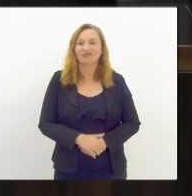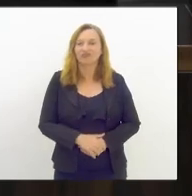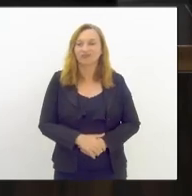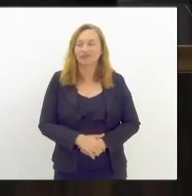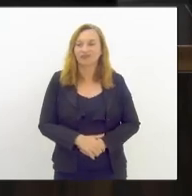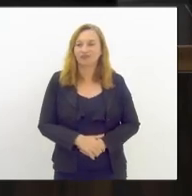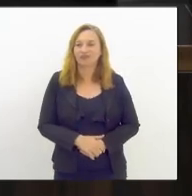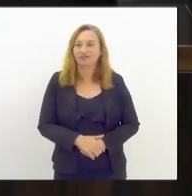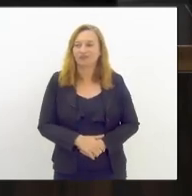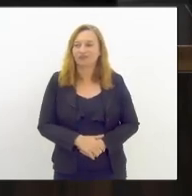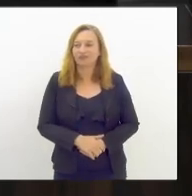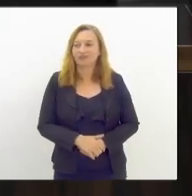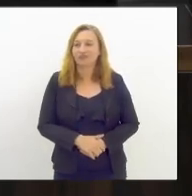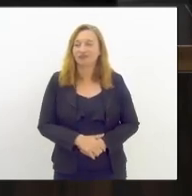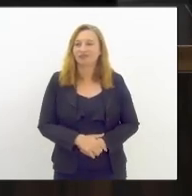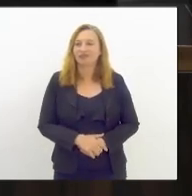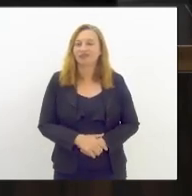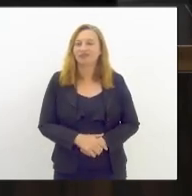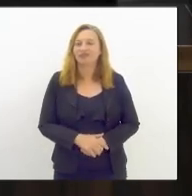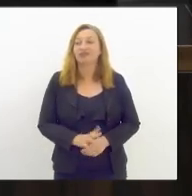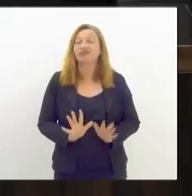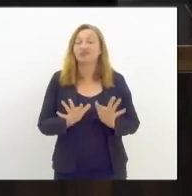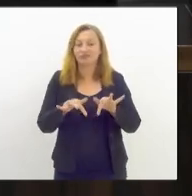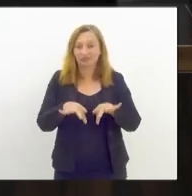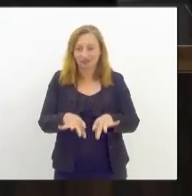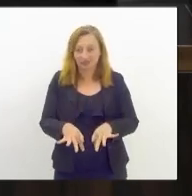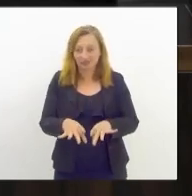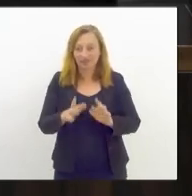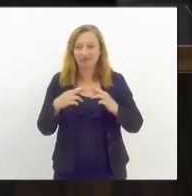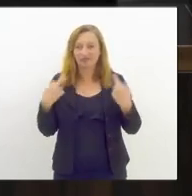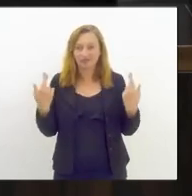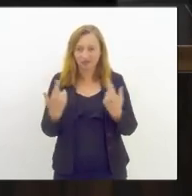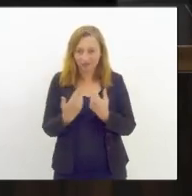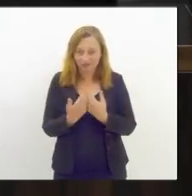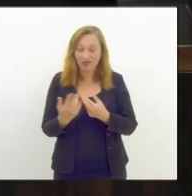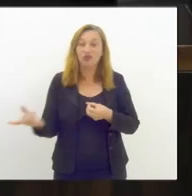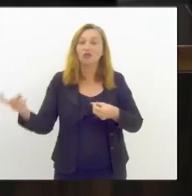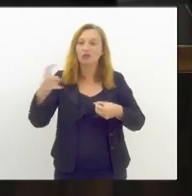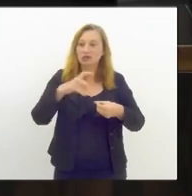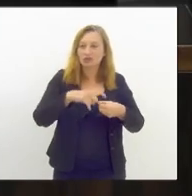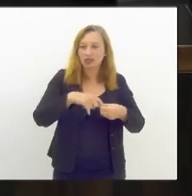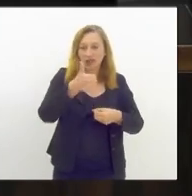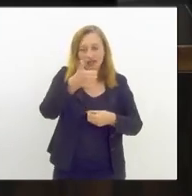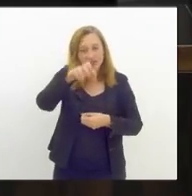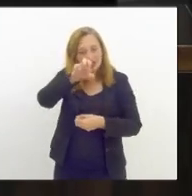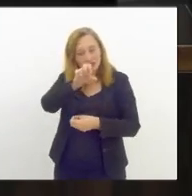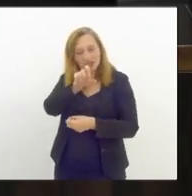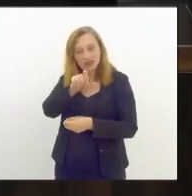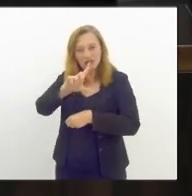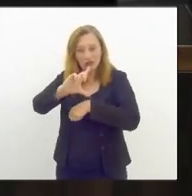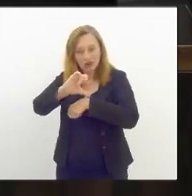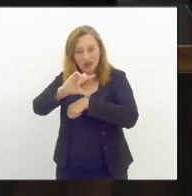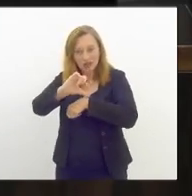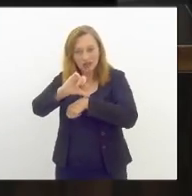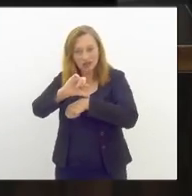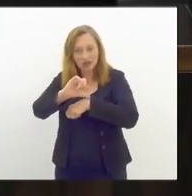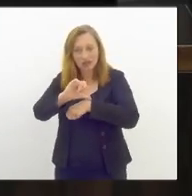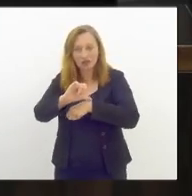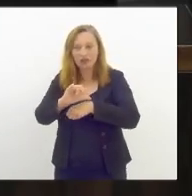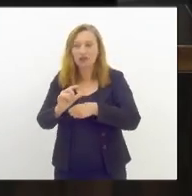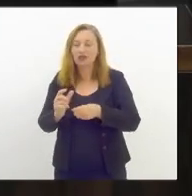escritos está suspensa a sessão retornaremos as 15 horas